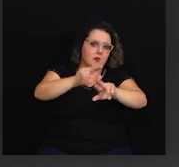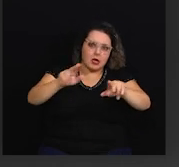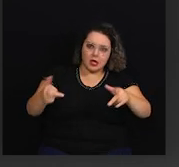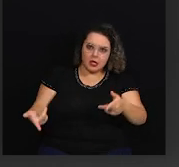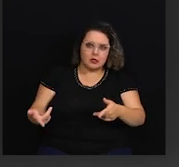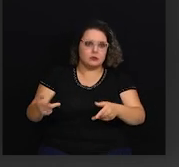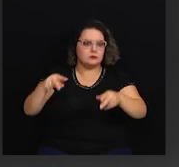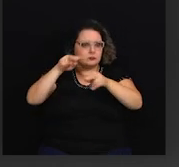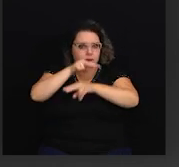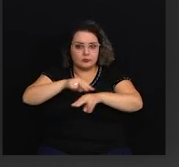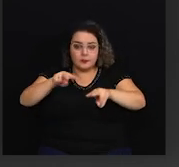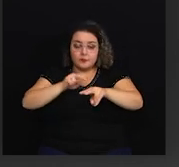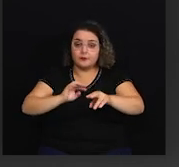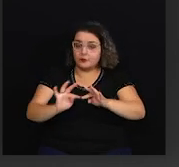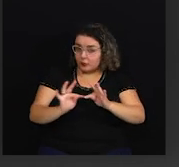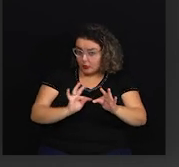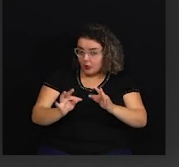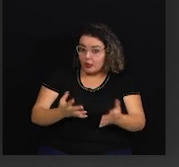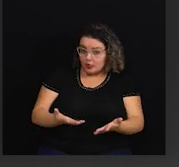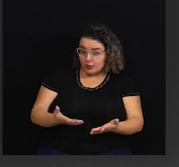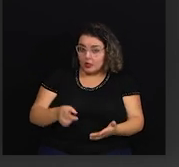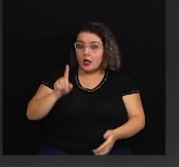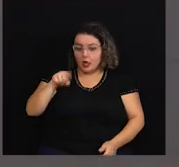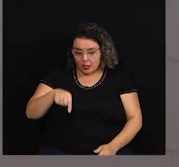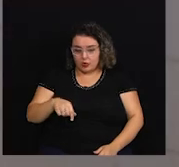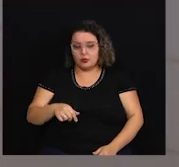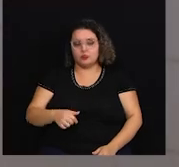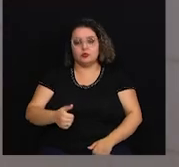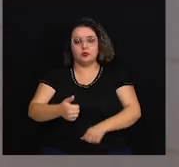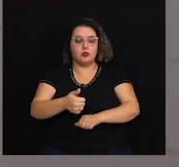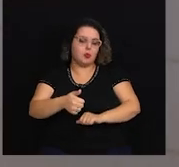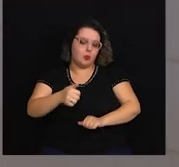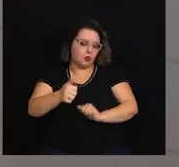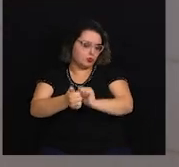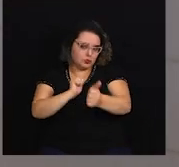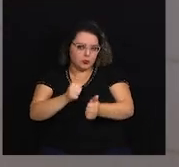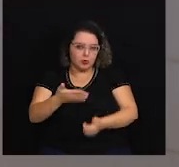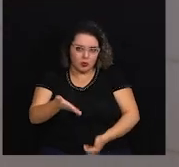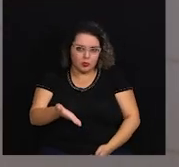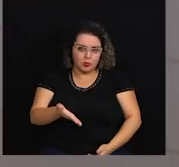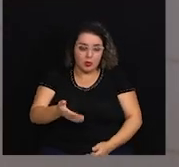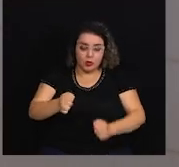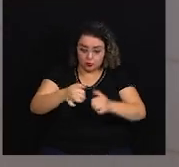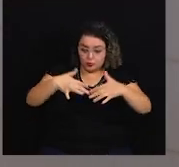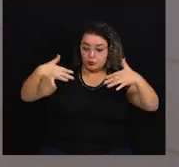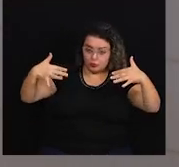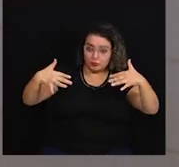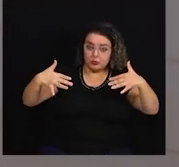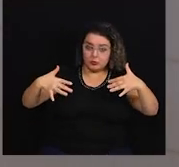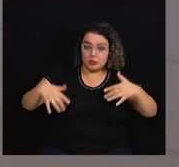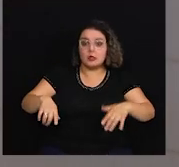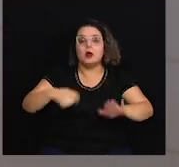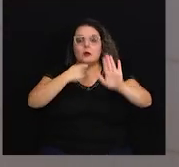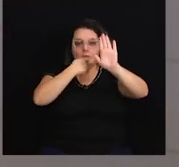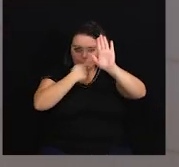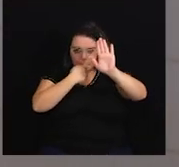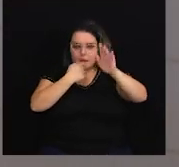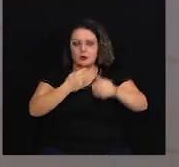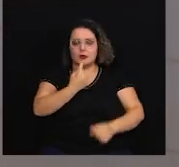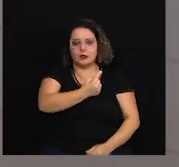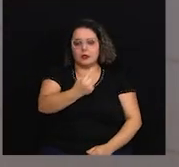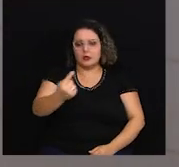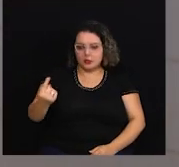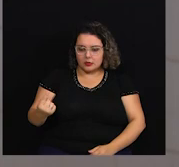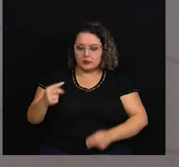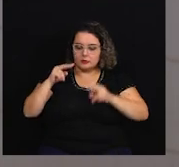que diz que o futebol também cedo a dois jogador entendeu a do público EA do ato cada um ver